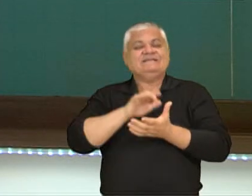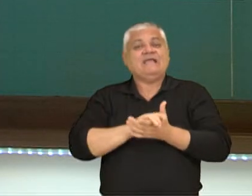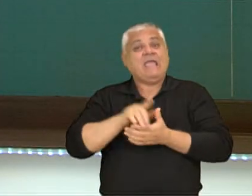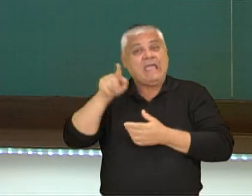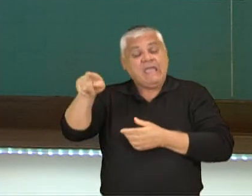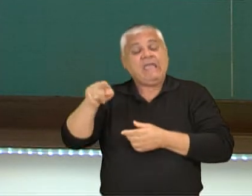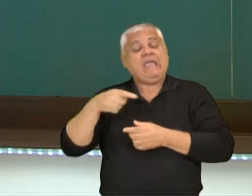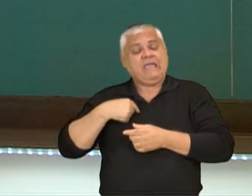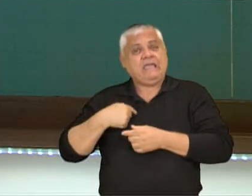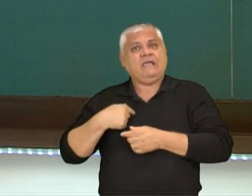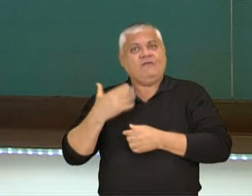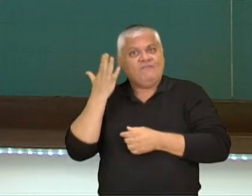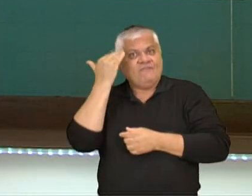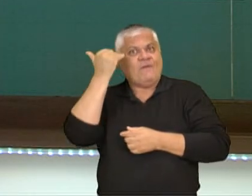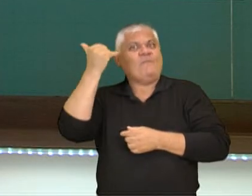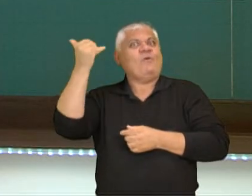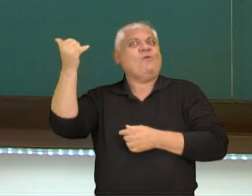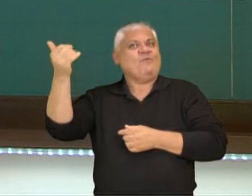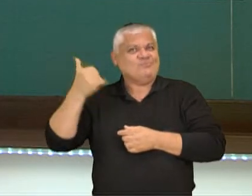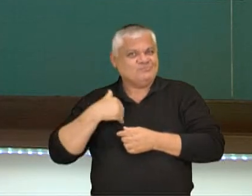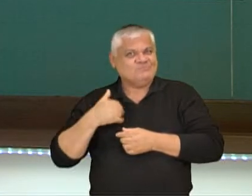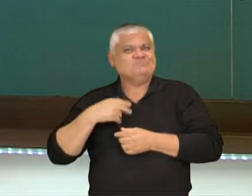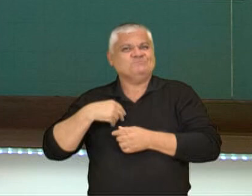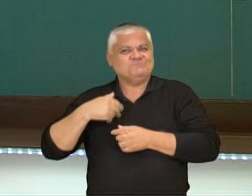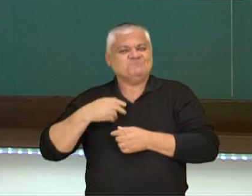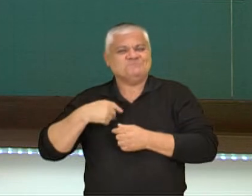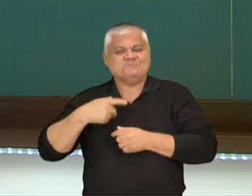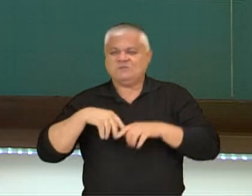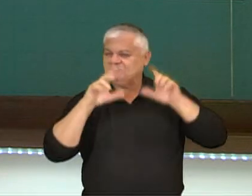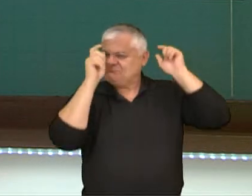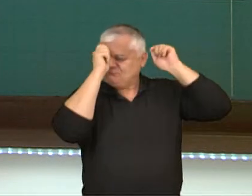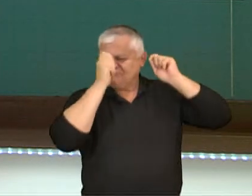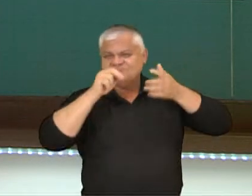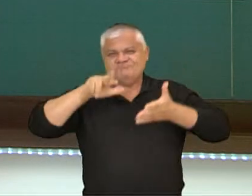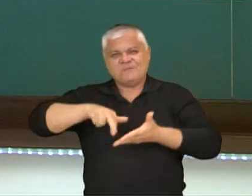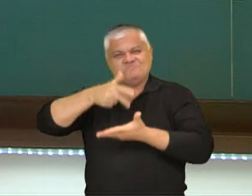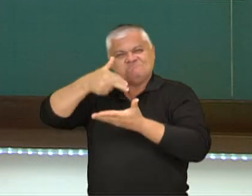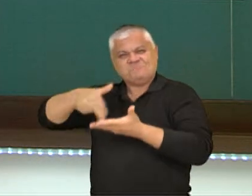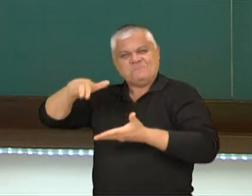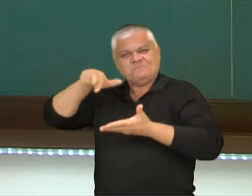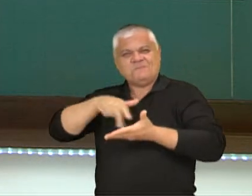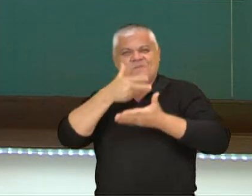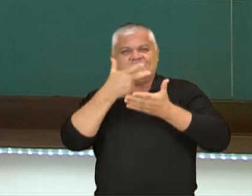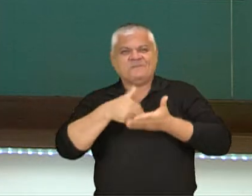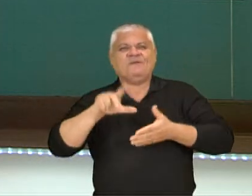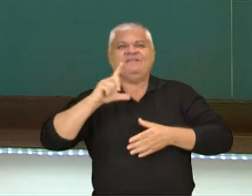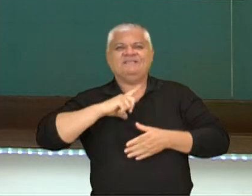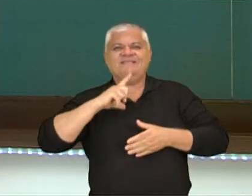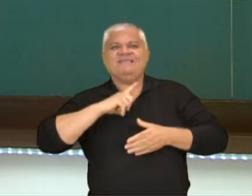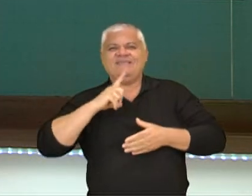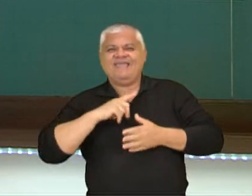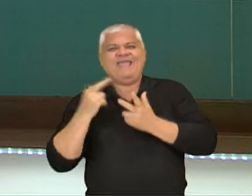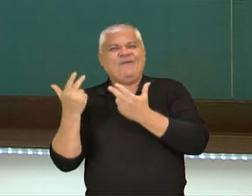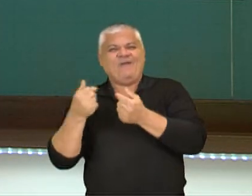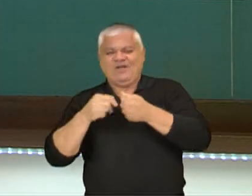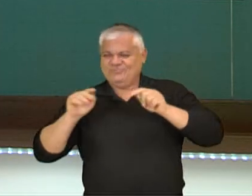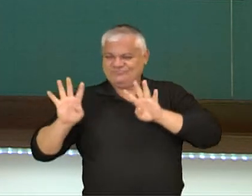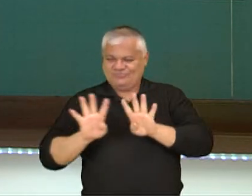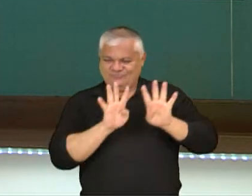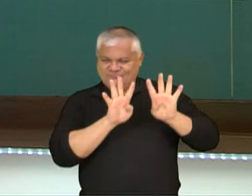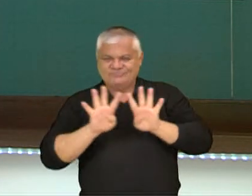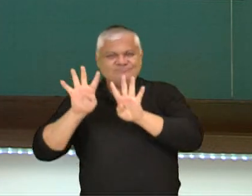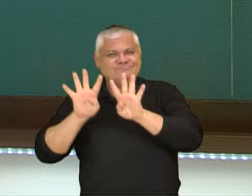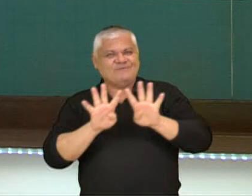foi bem conhecido o country, as pessoas dançavam nas festinhas e tinha esses passinhos aí.